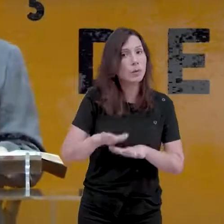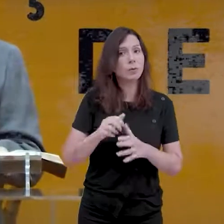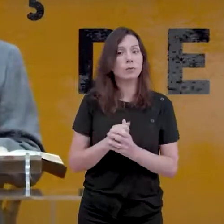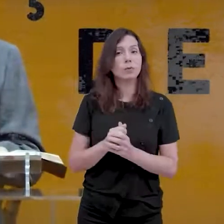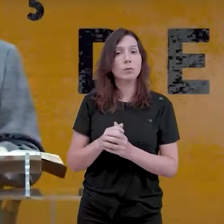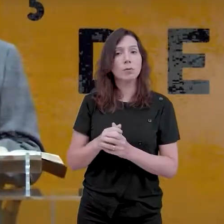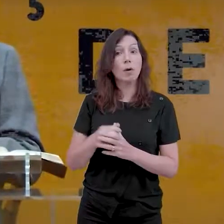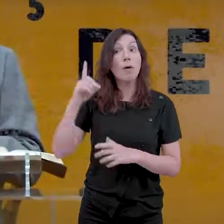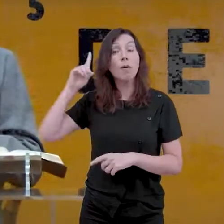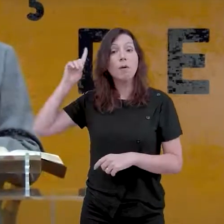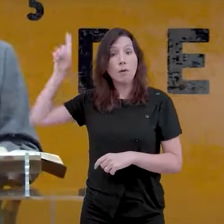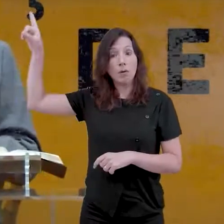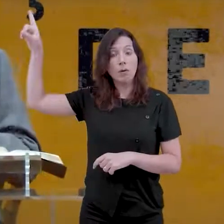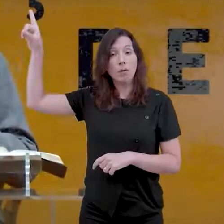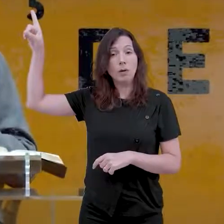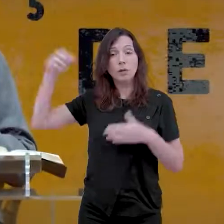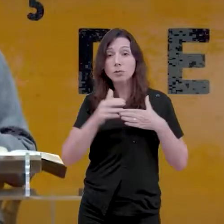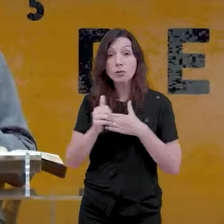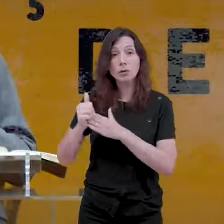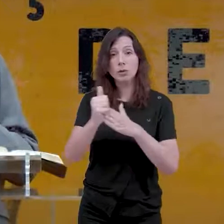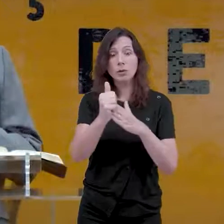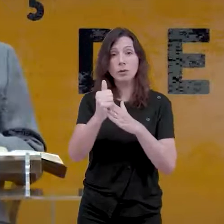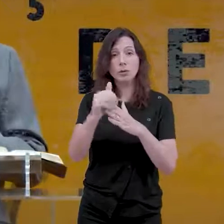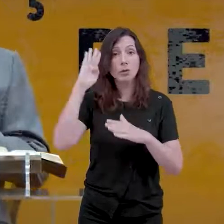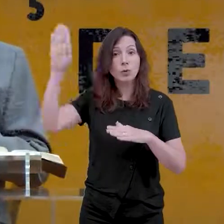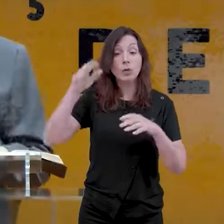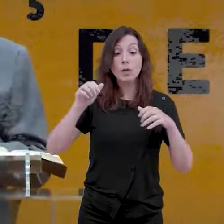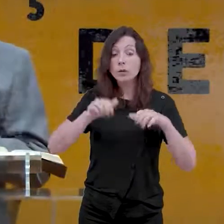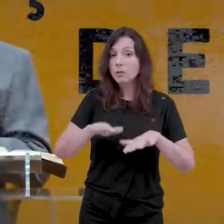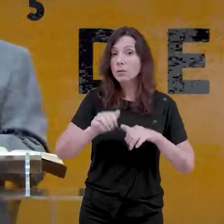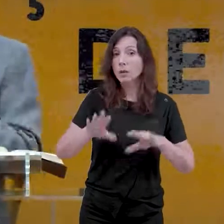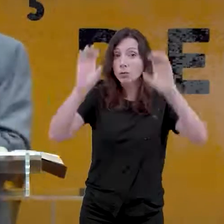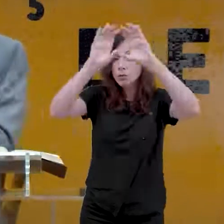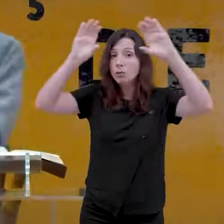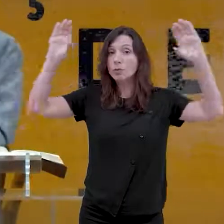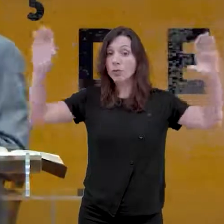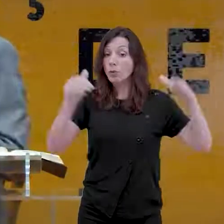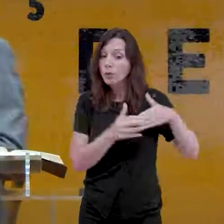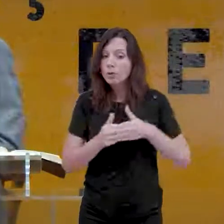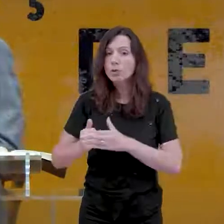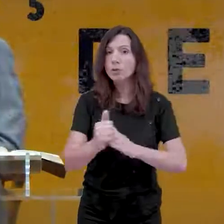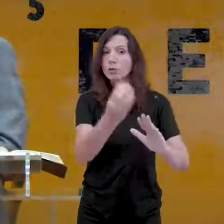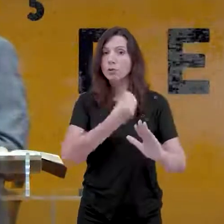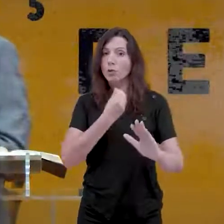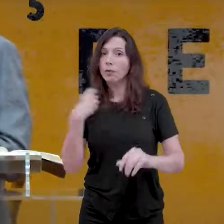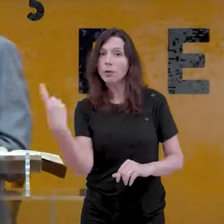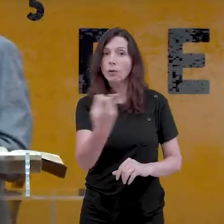Ele comanda os exércitos do céu, e Ele comanda a nossa vida na terra. Ninguém pode resisti-lo.